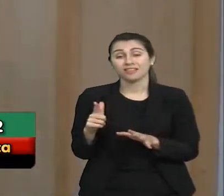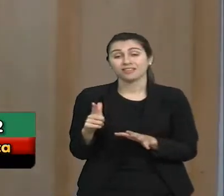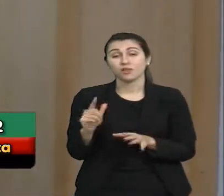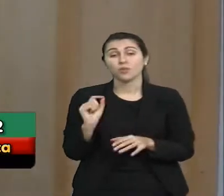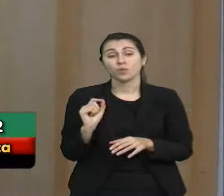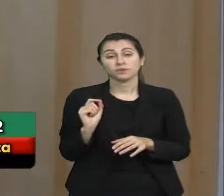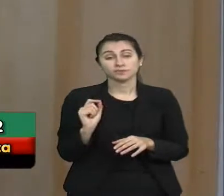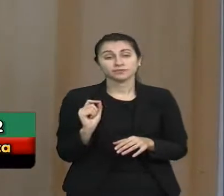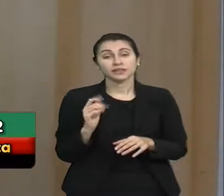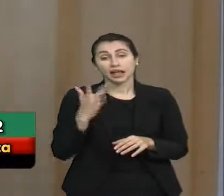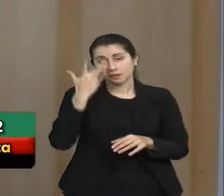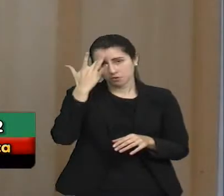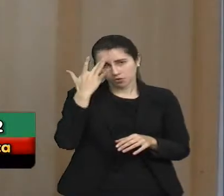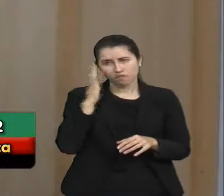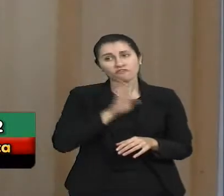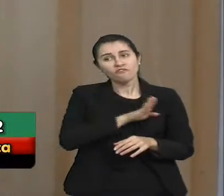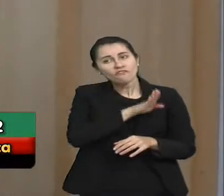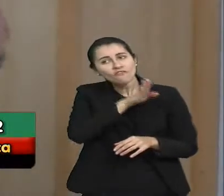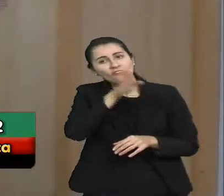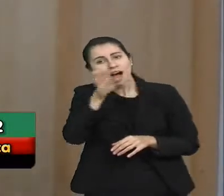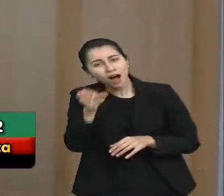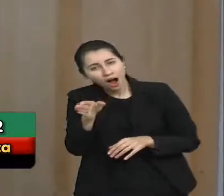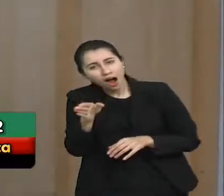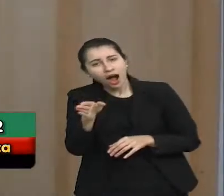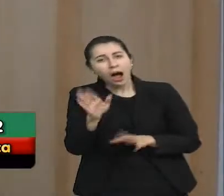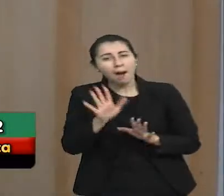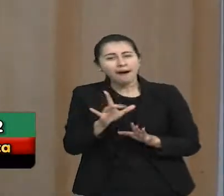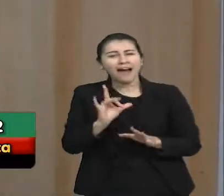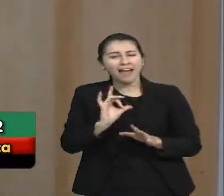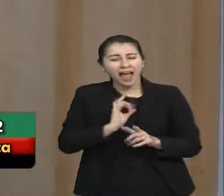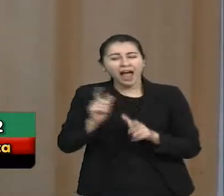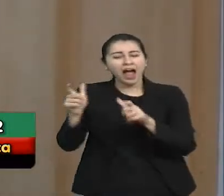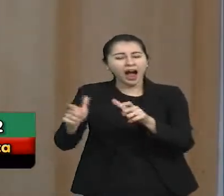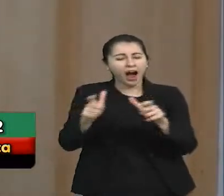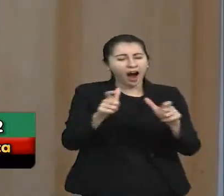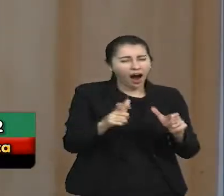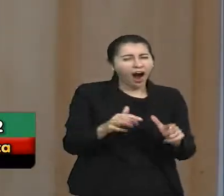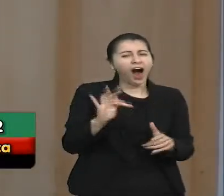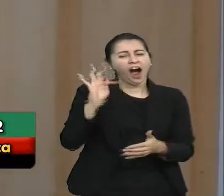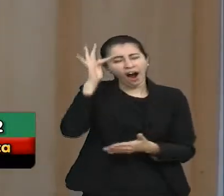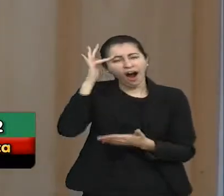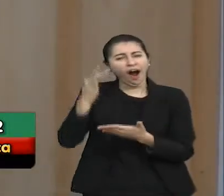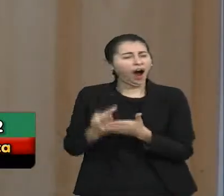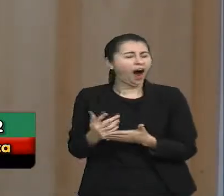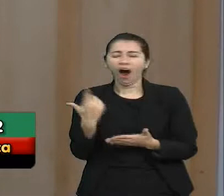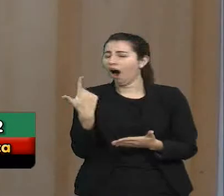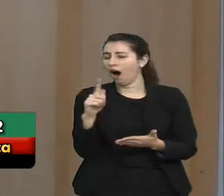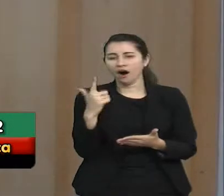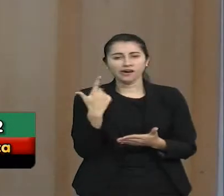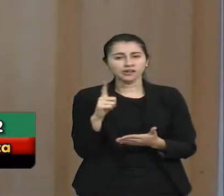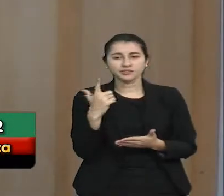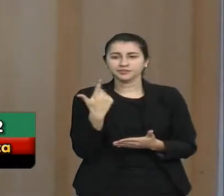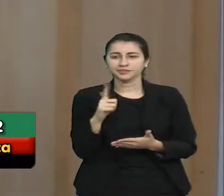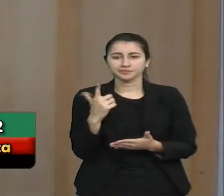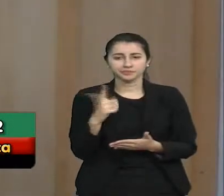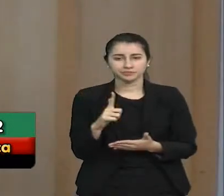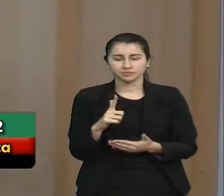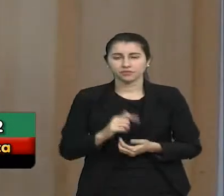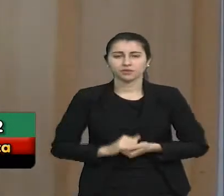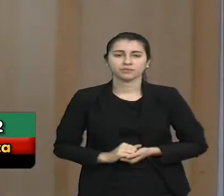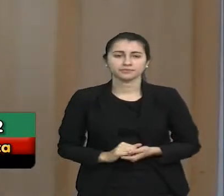as pessoas vão até lá, mas, assim, ter os espaços de fé não tem, né? Então,